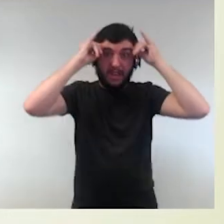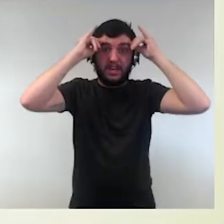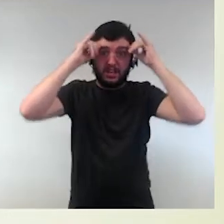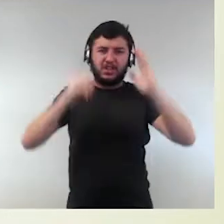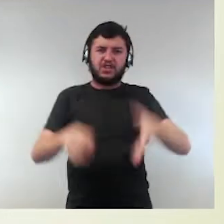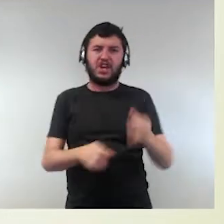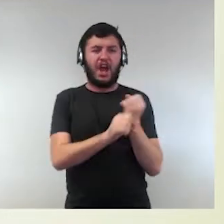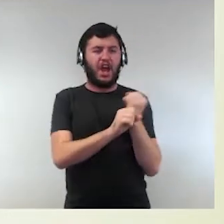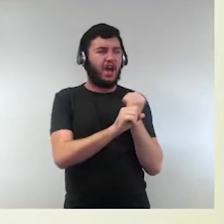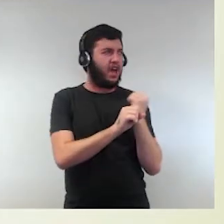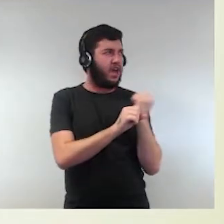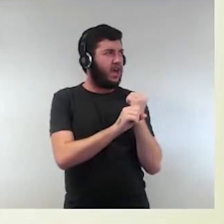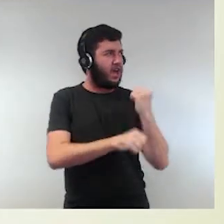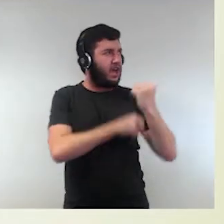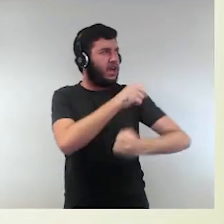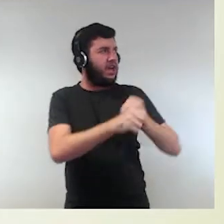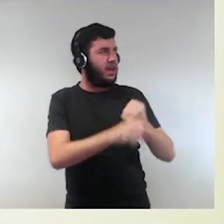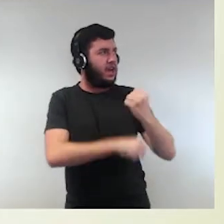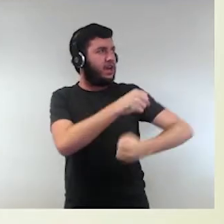todo o Nordeste,